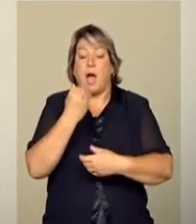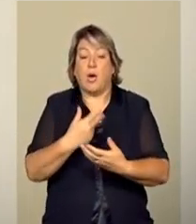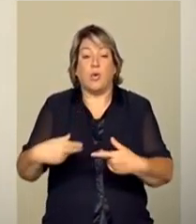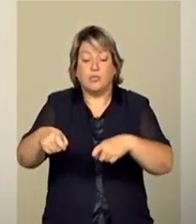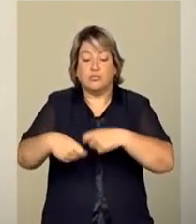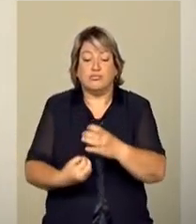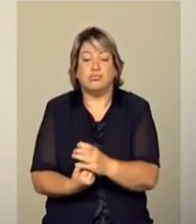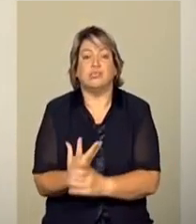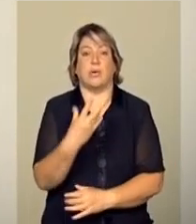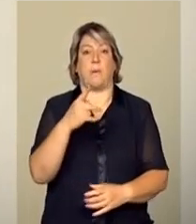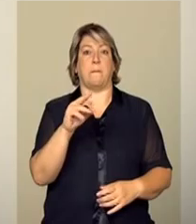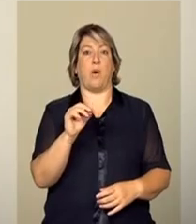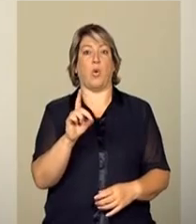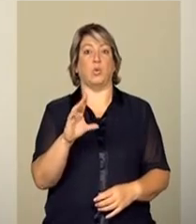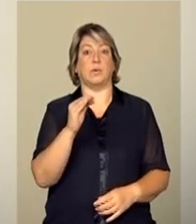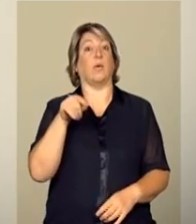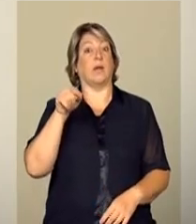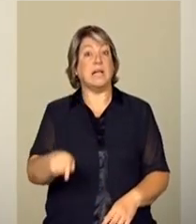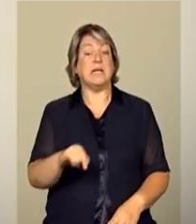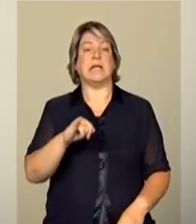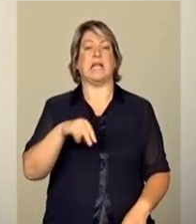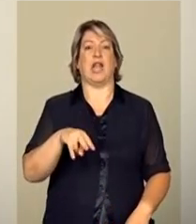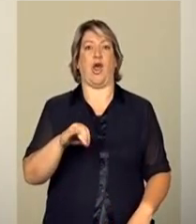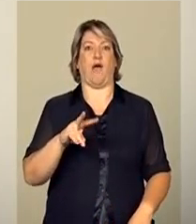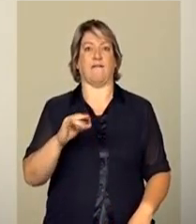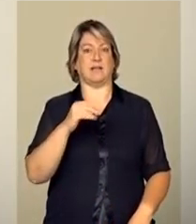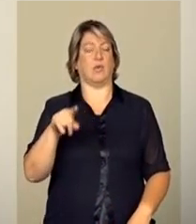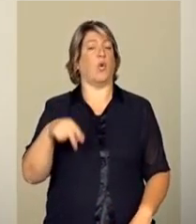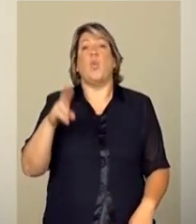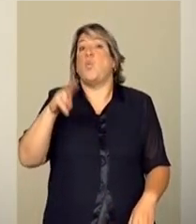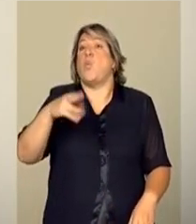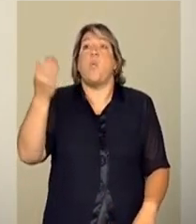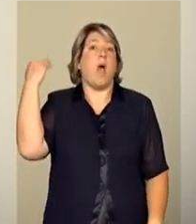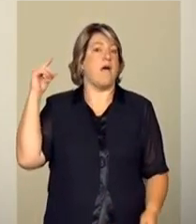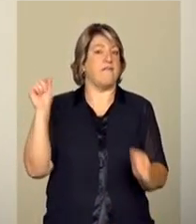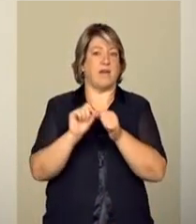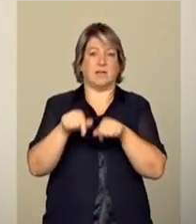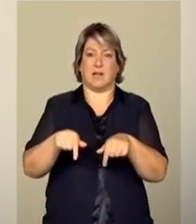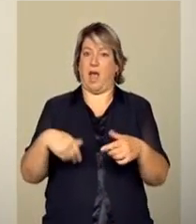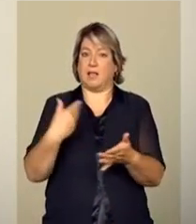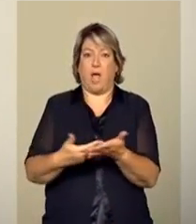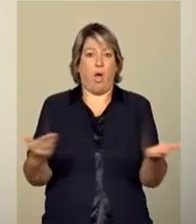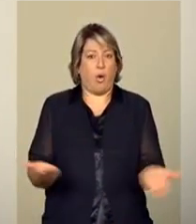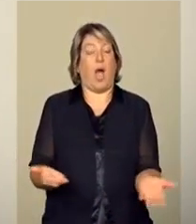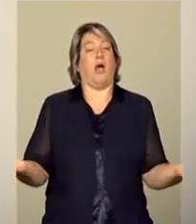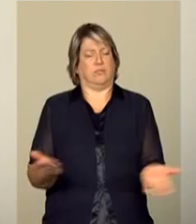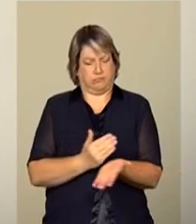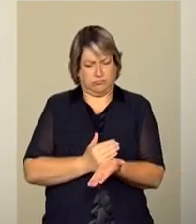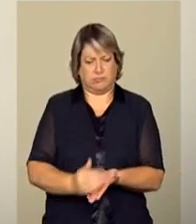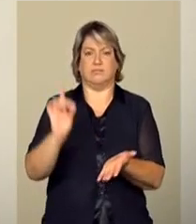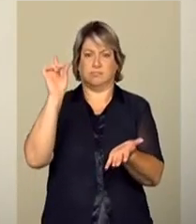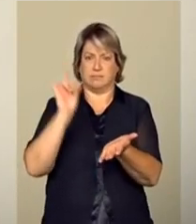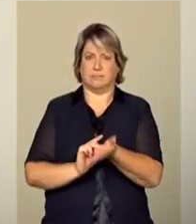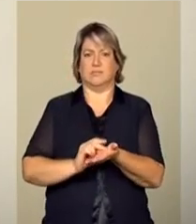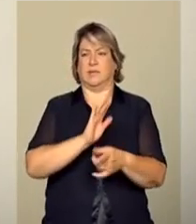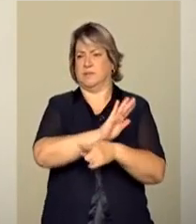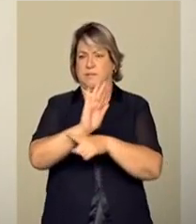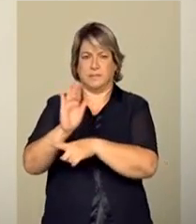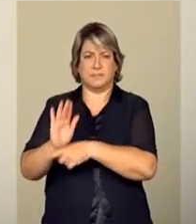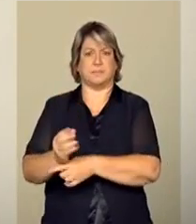Isto será uma inovação nunca Isto foi feito até hoje vamos de fato investir na